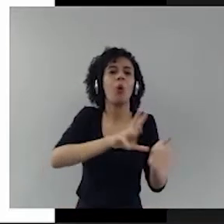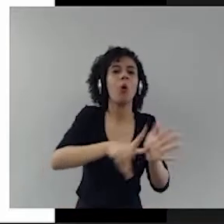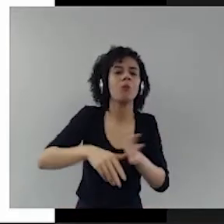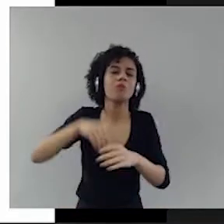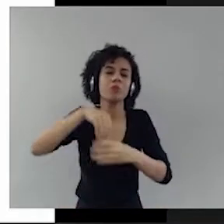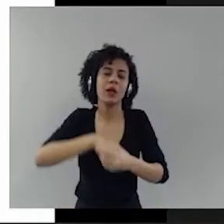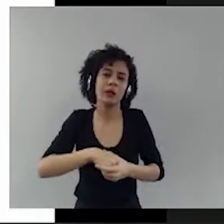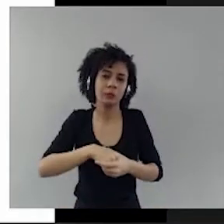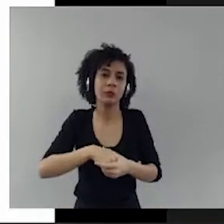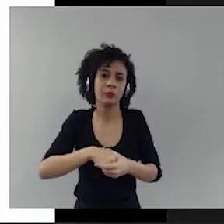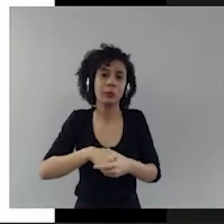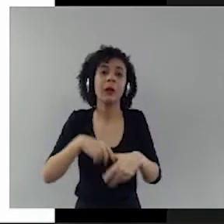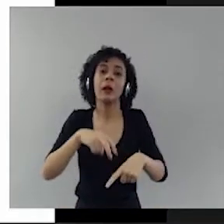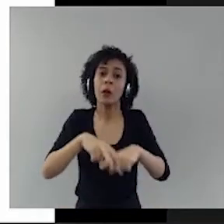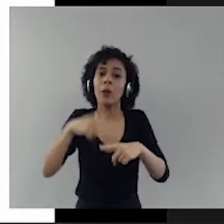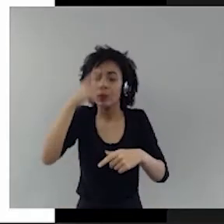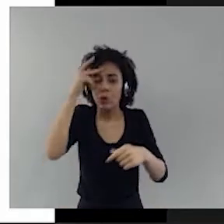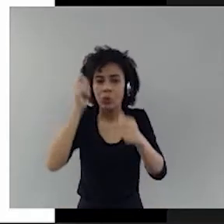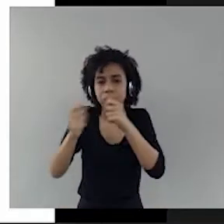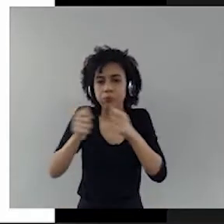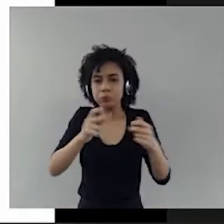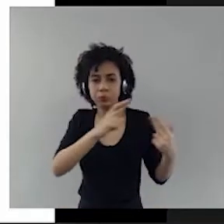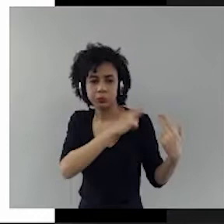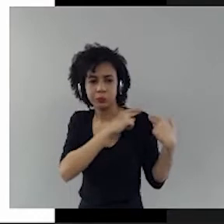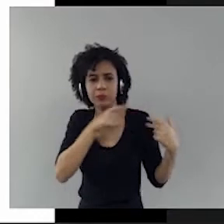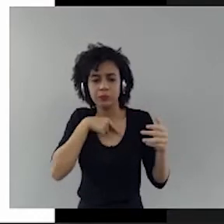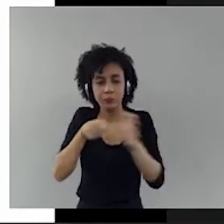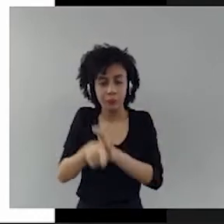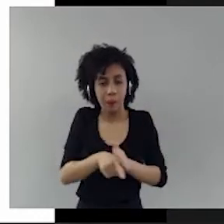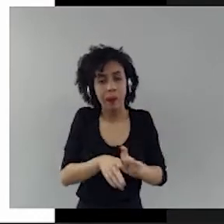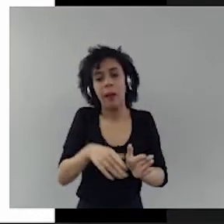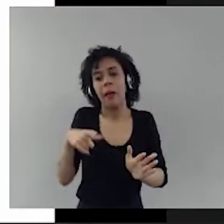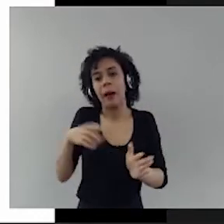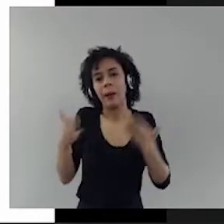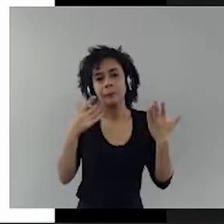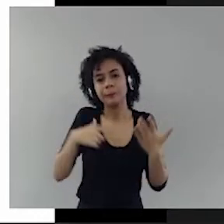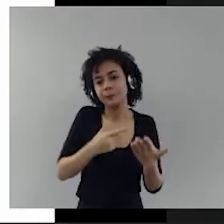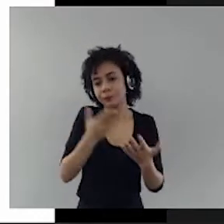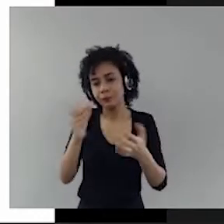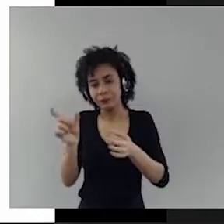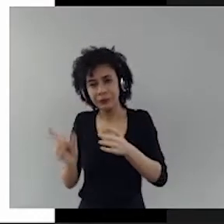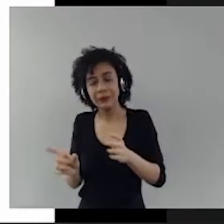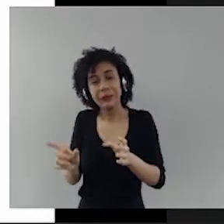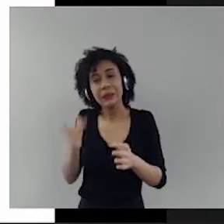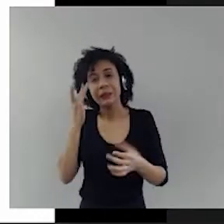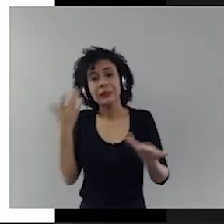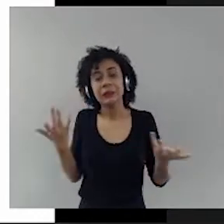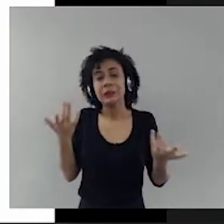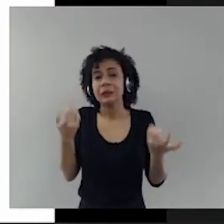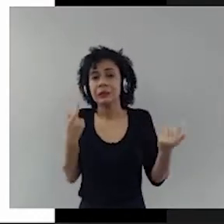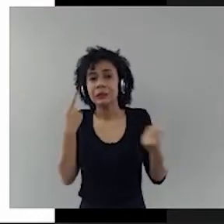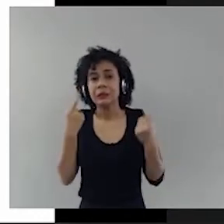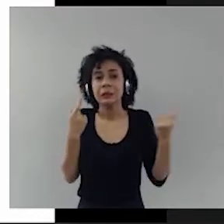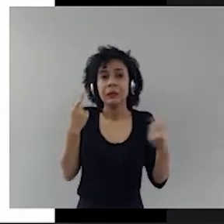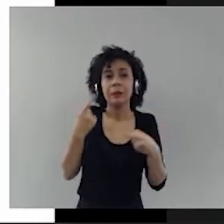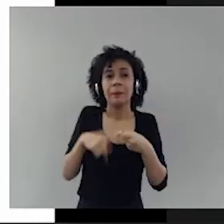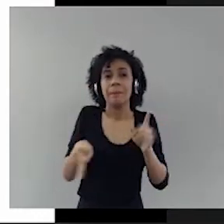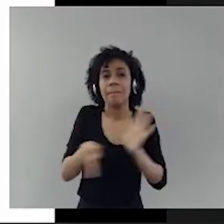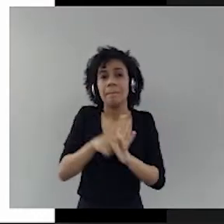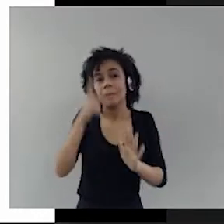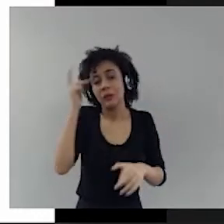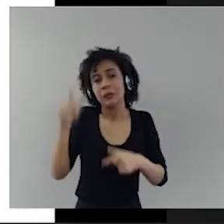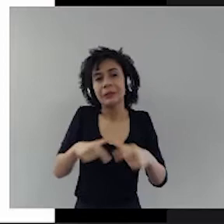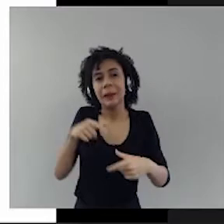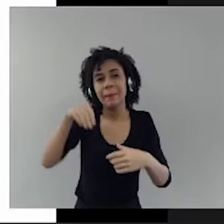acompanhado pelos órgãos de controle por um lado há o receio dos próprios servidores